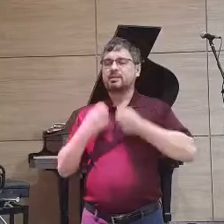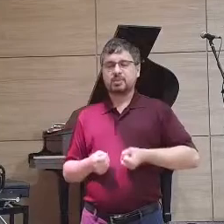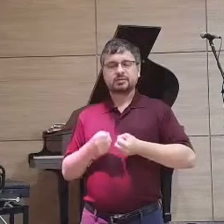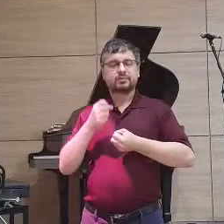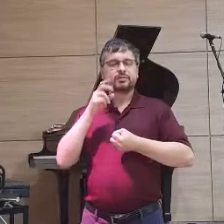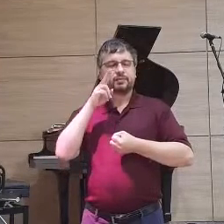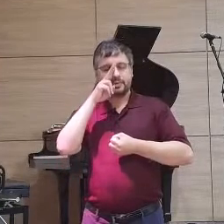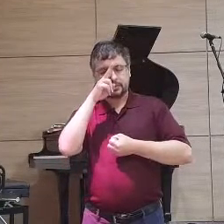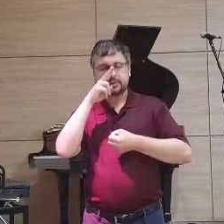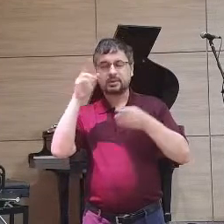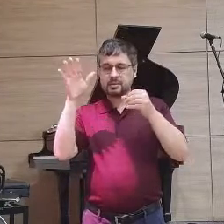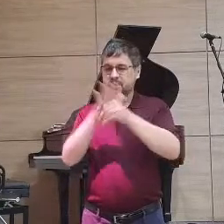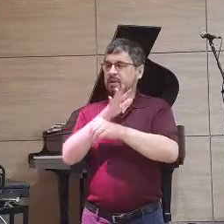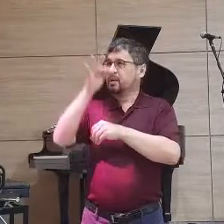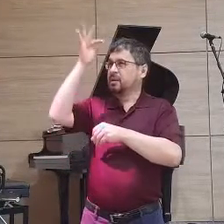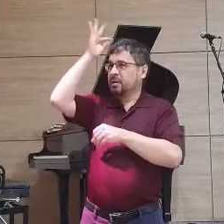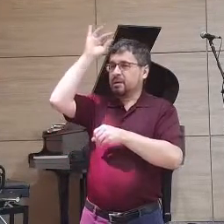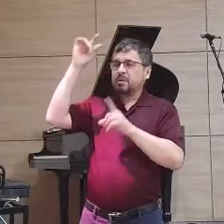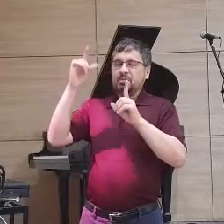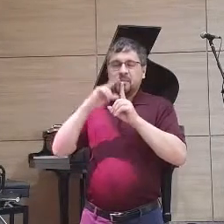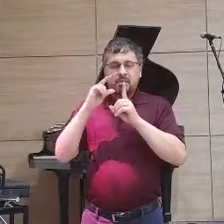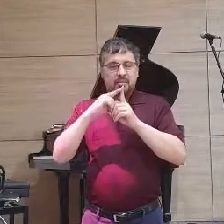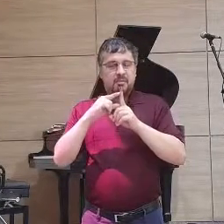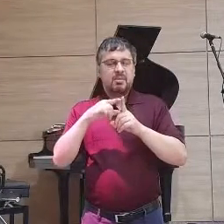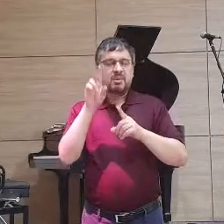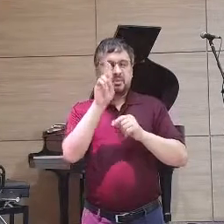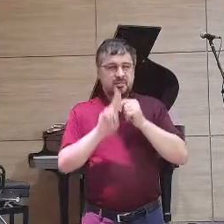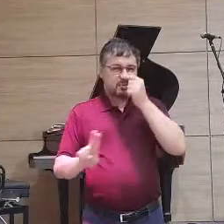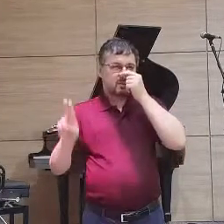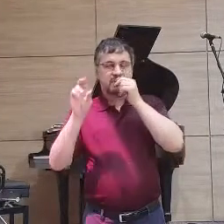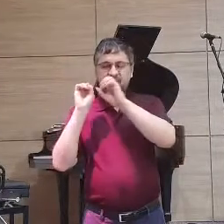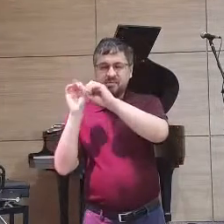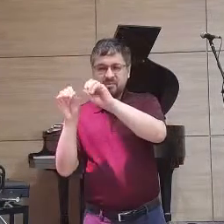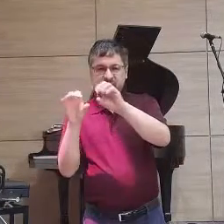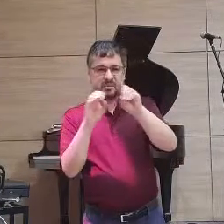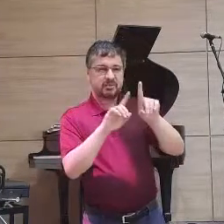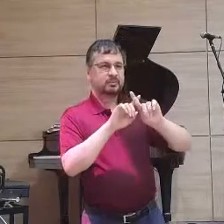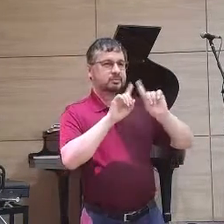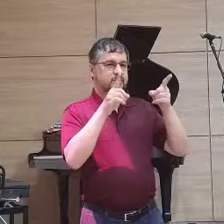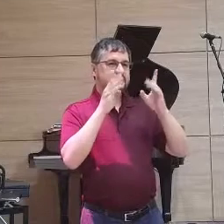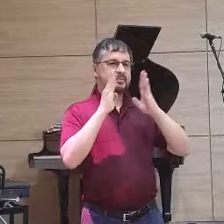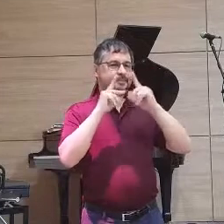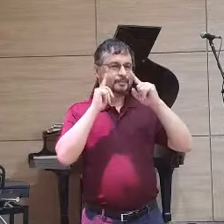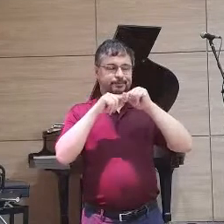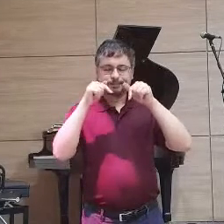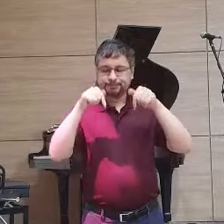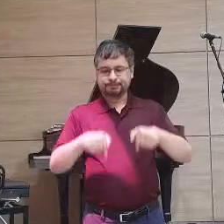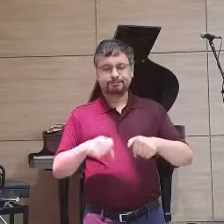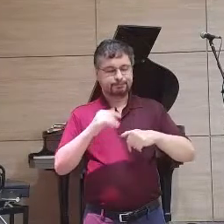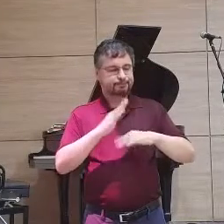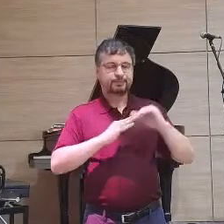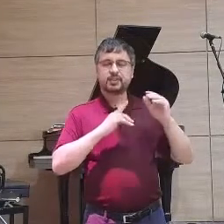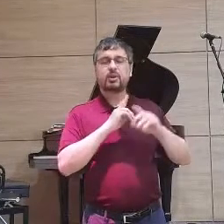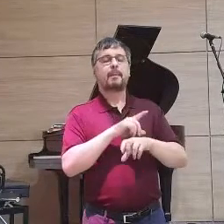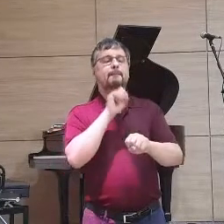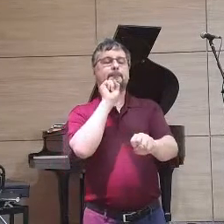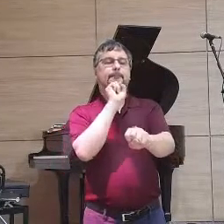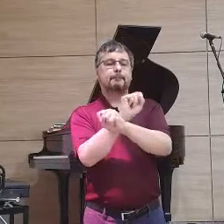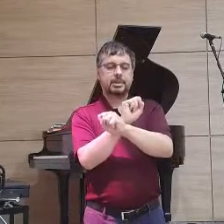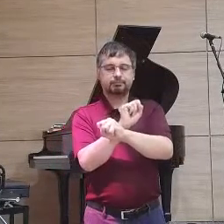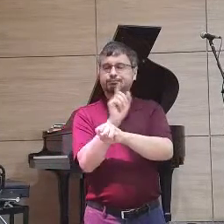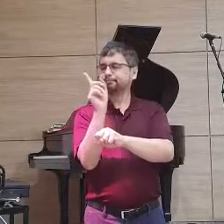para ser cheio da palavra para ser instruído mas a igreja não é o lugar de paragem